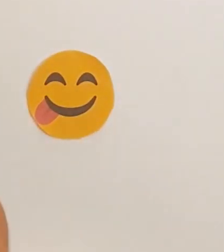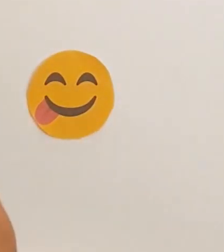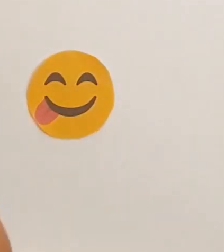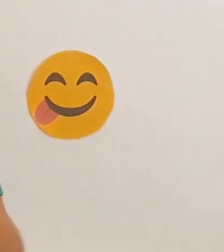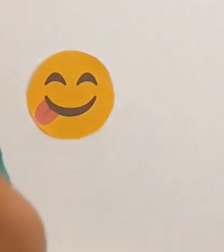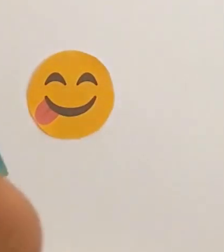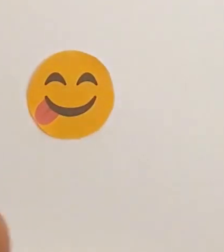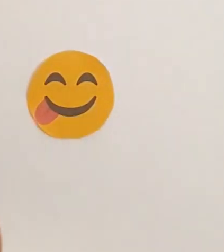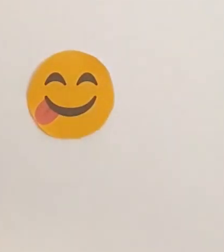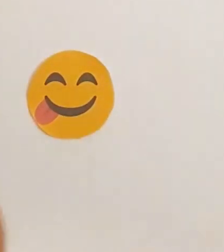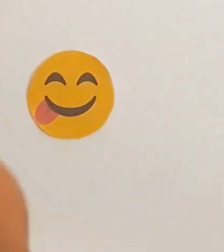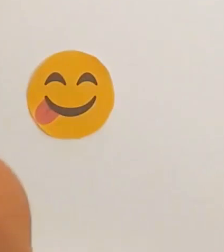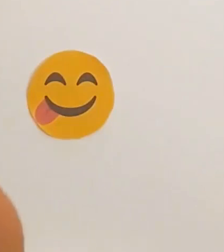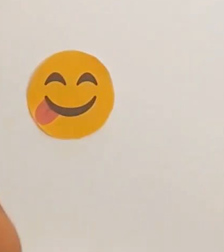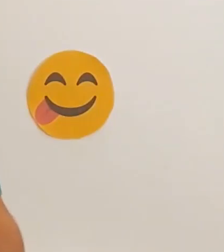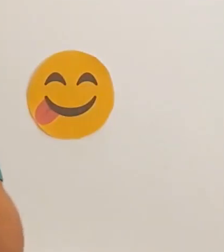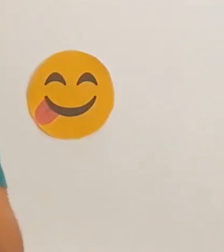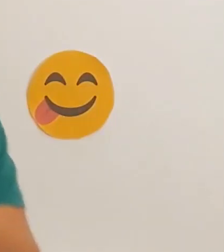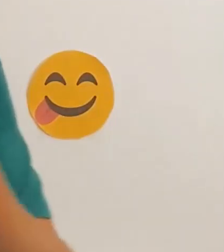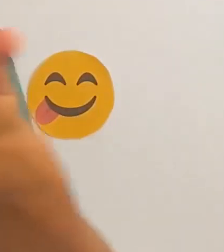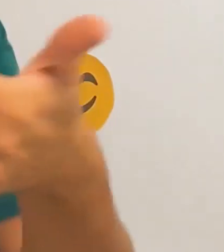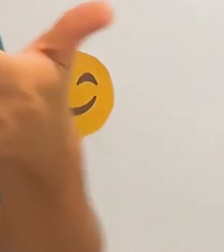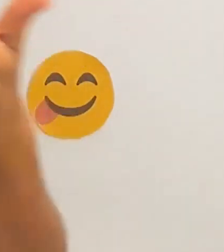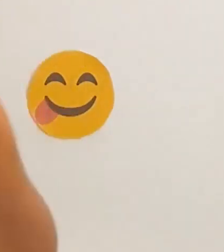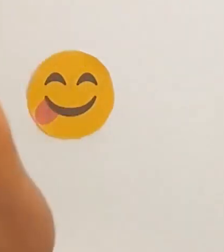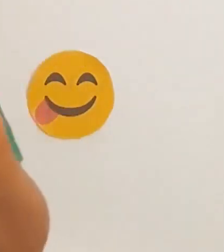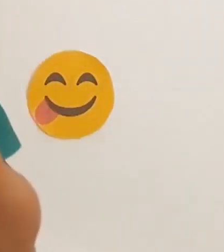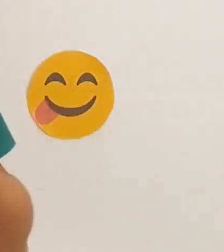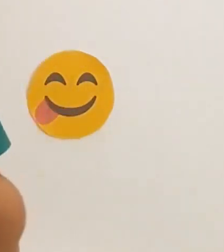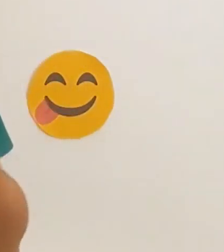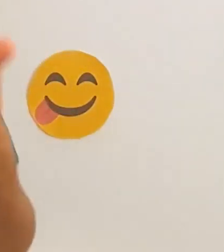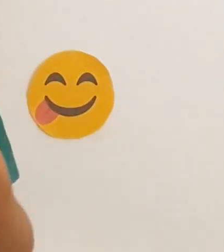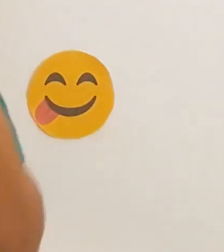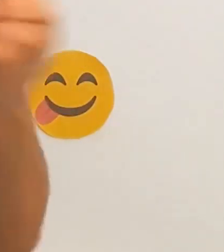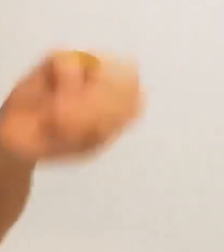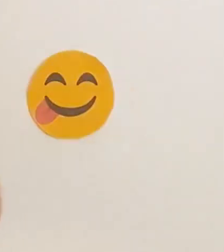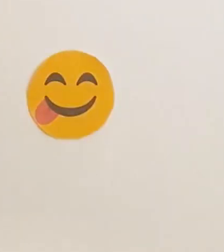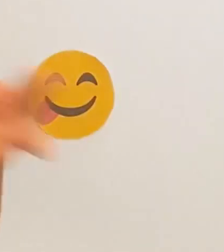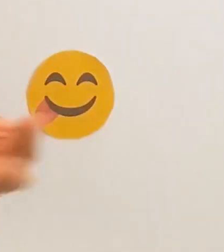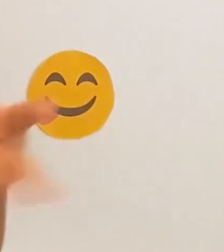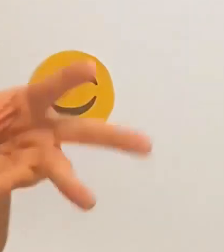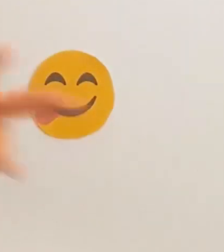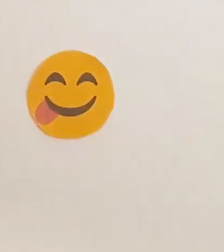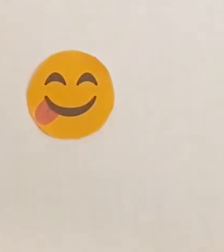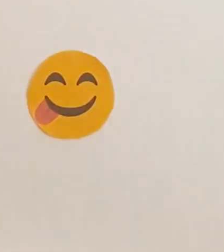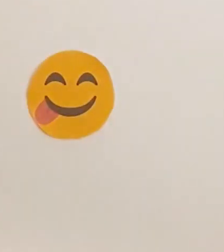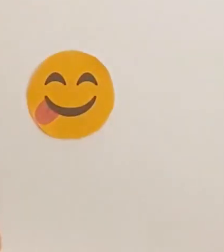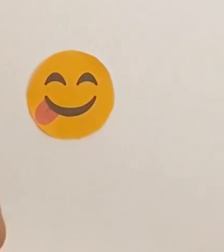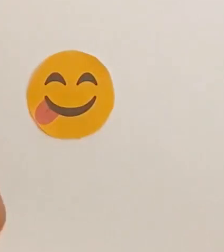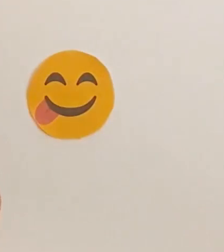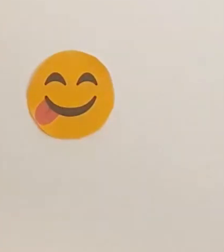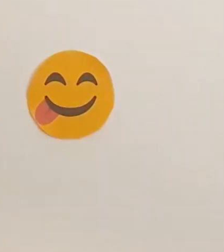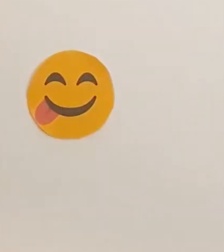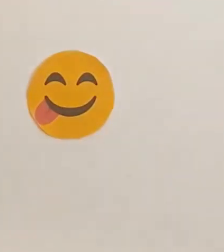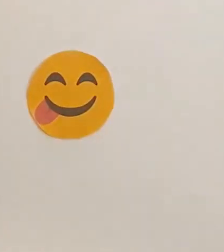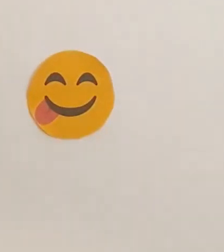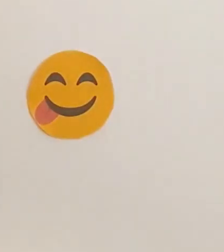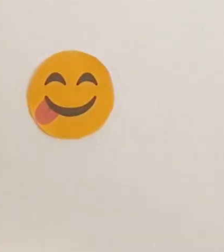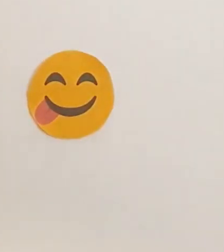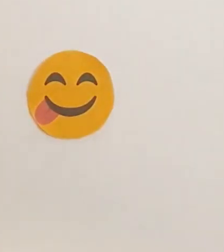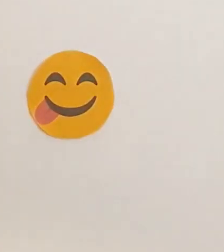novos temperos, de novos produtos, novos alimentos. A junção disso